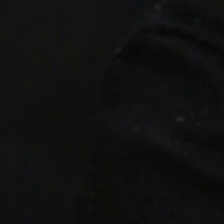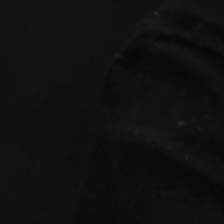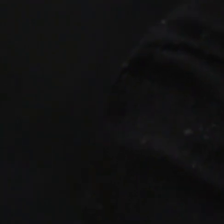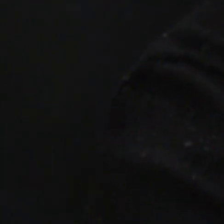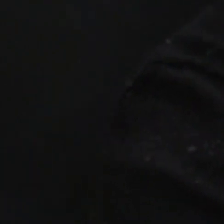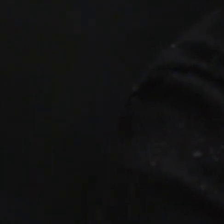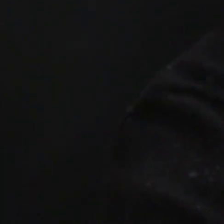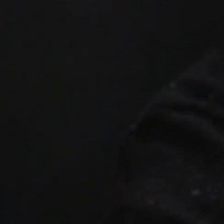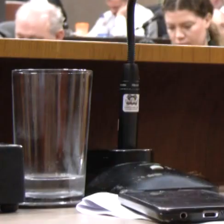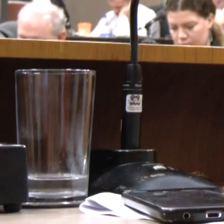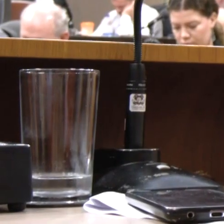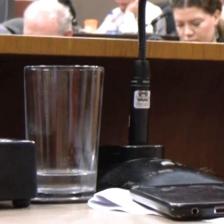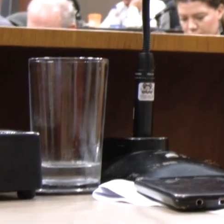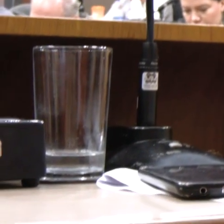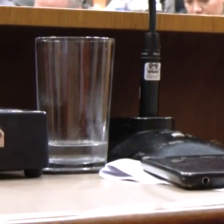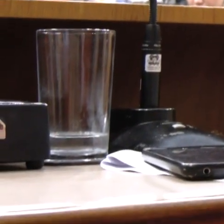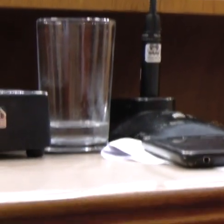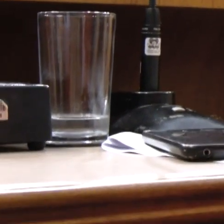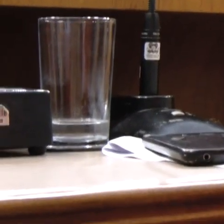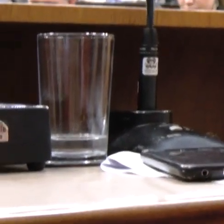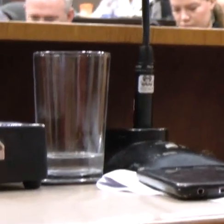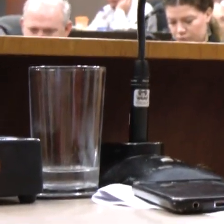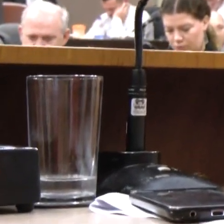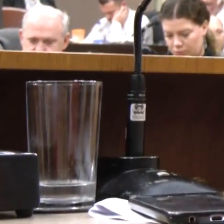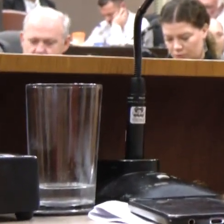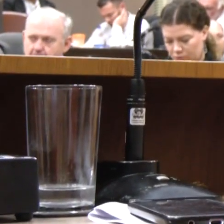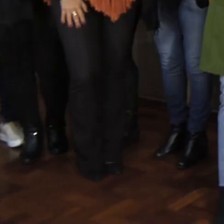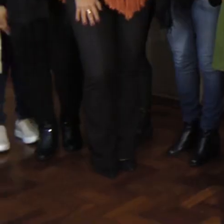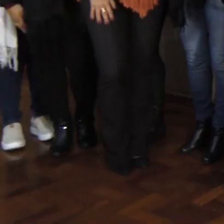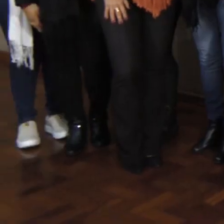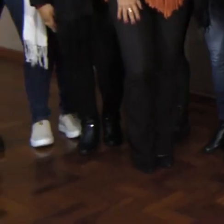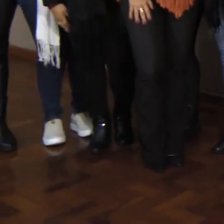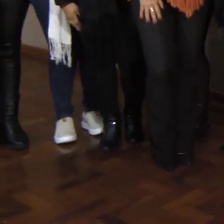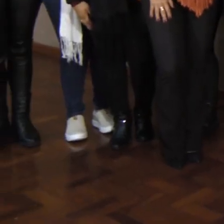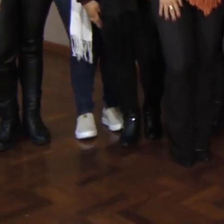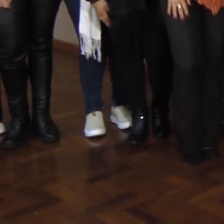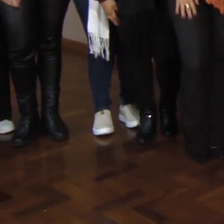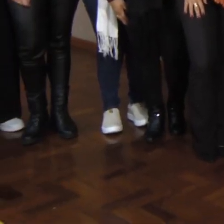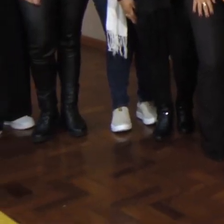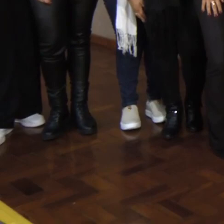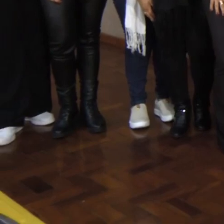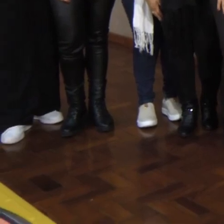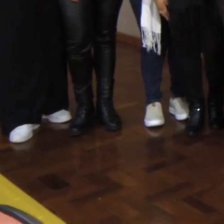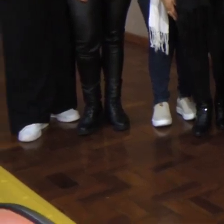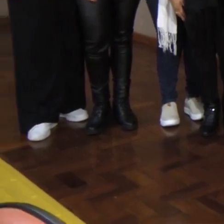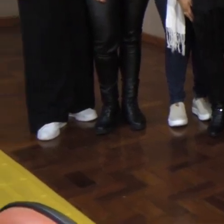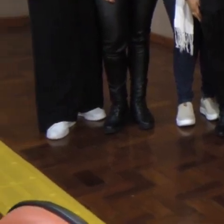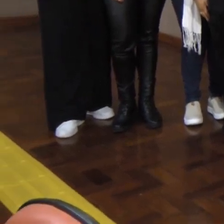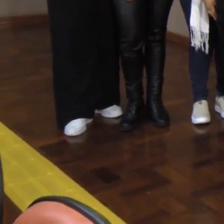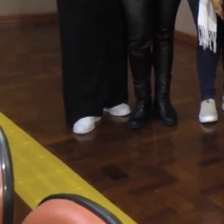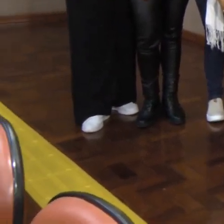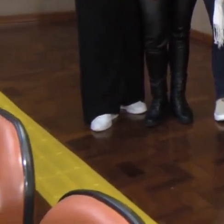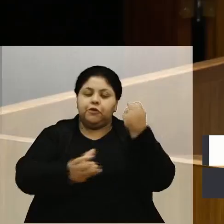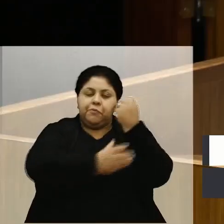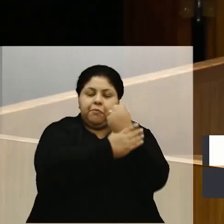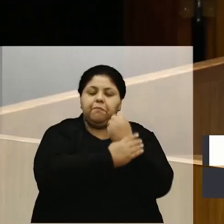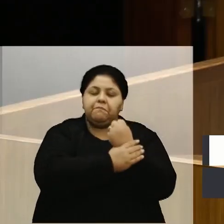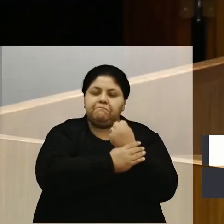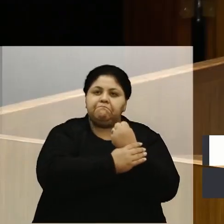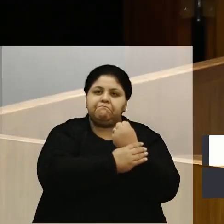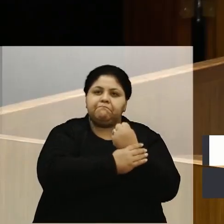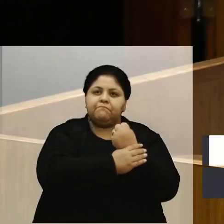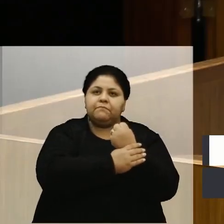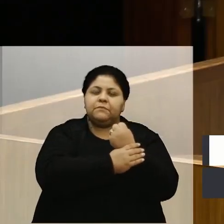venda em parceria com o comércio de copos personalizados, que gera recursos para a manutenção das atividades do projeto.